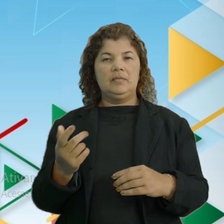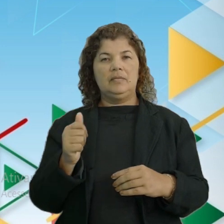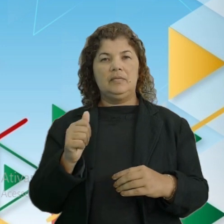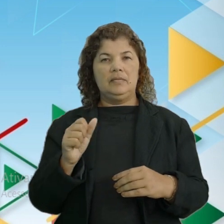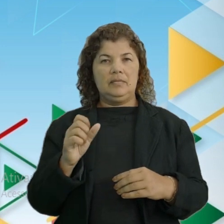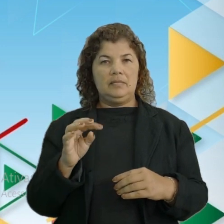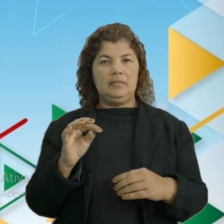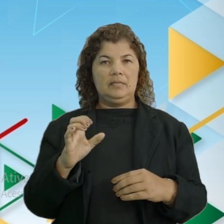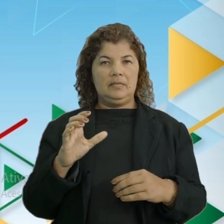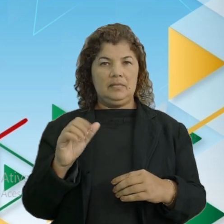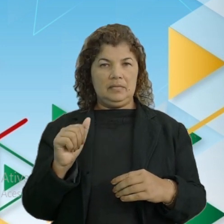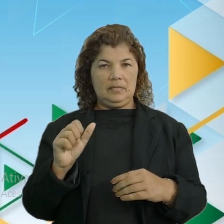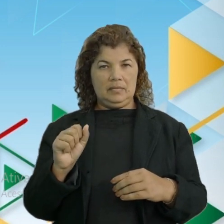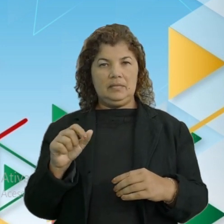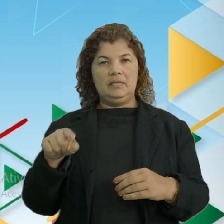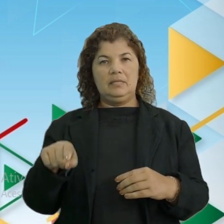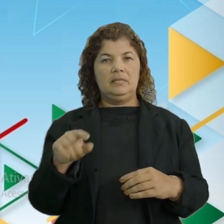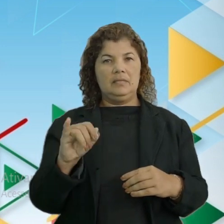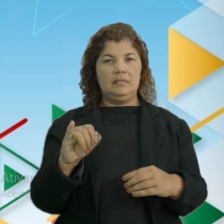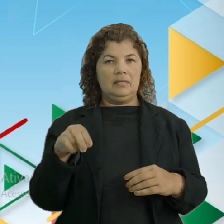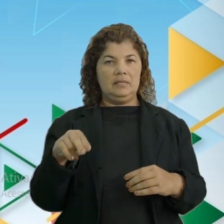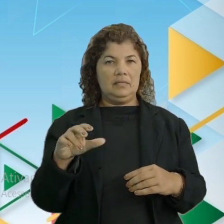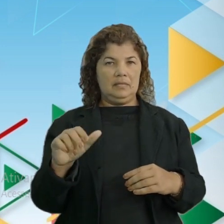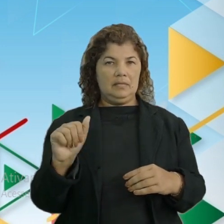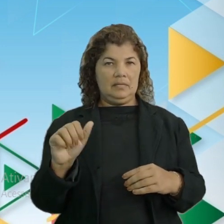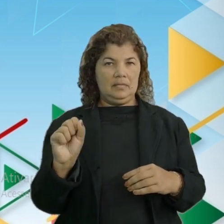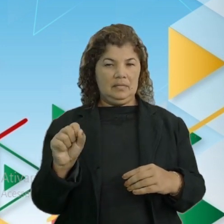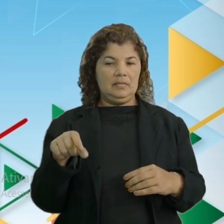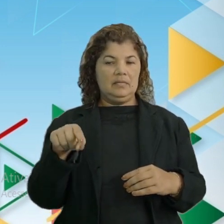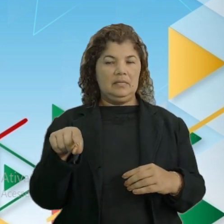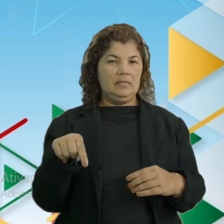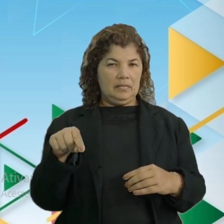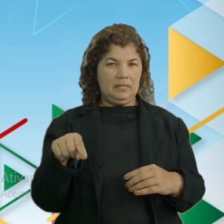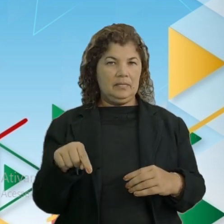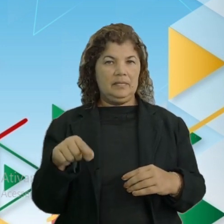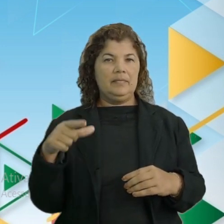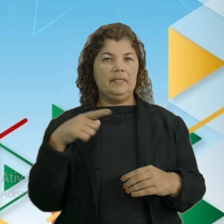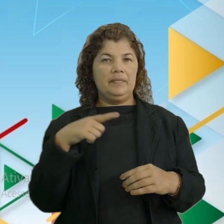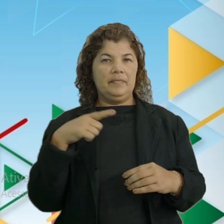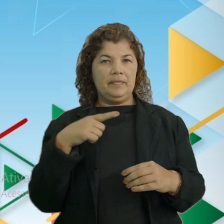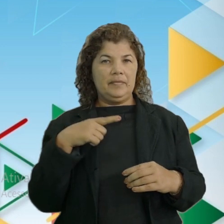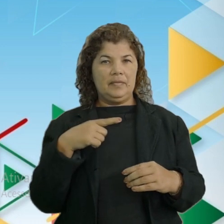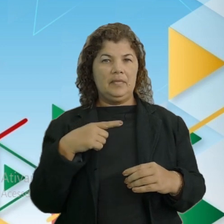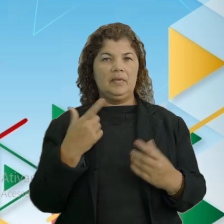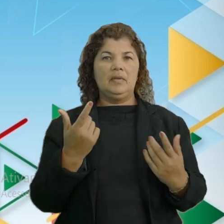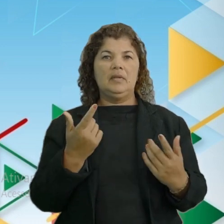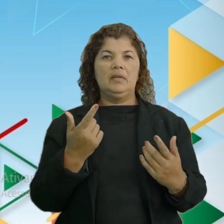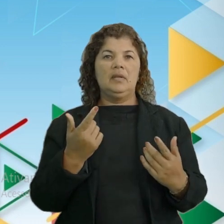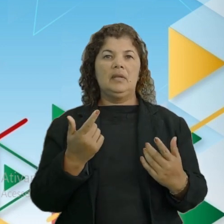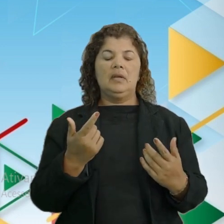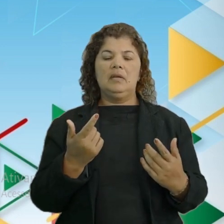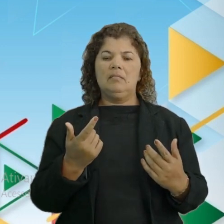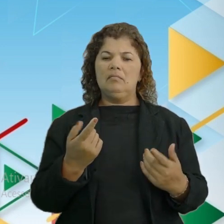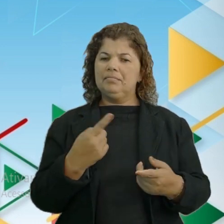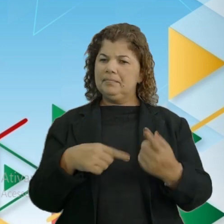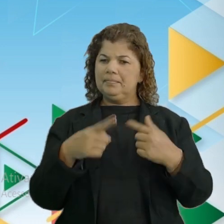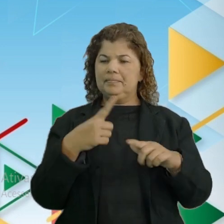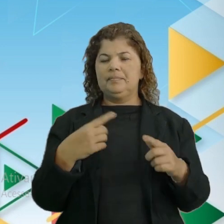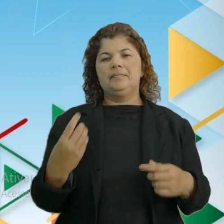astecas e incas. E essas civilizações eram conhecidas pelo avançado estilo de